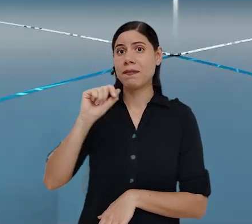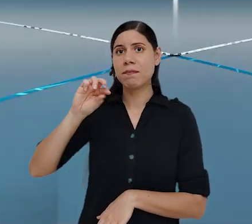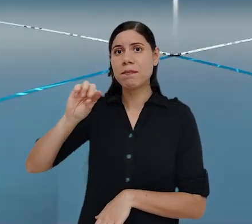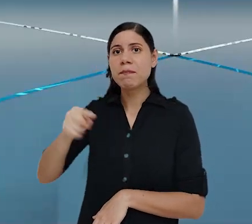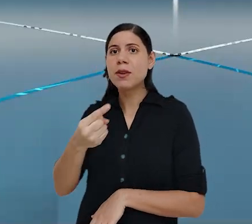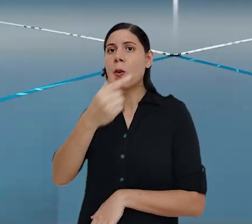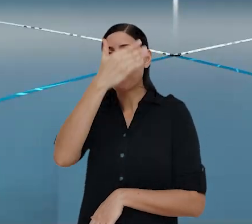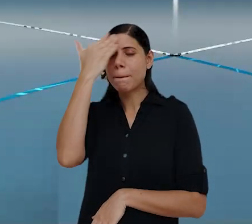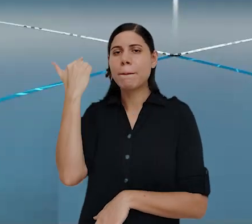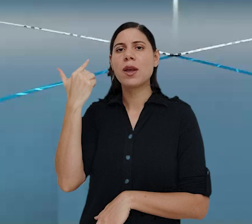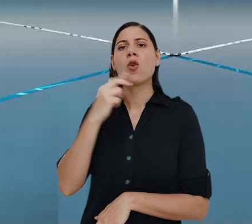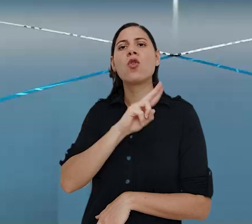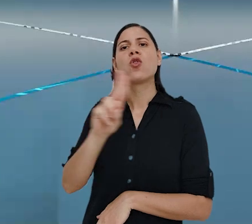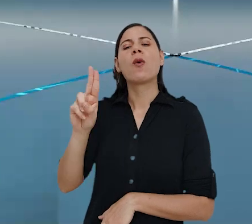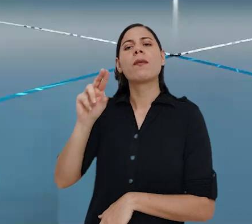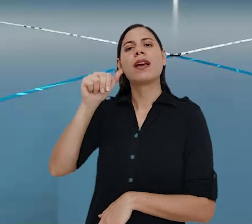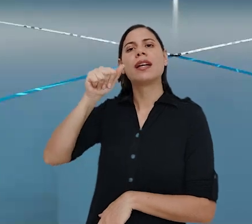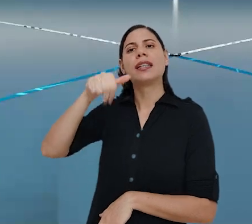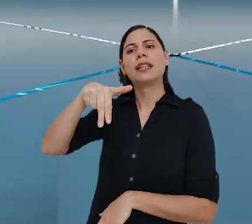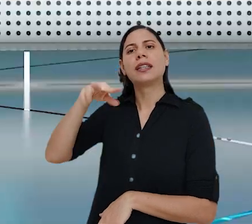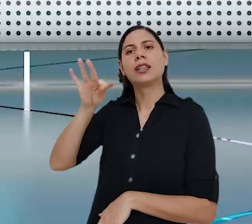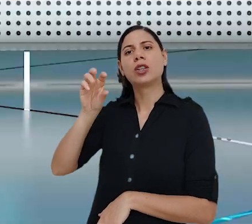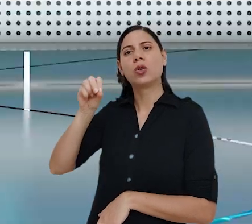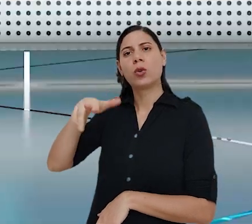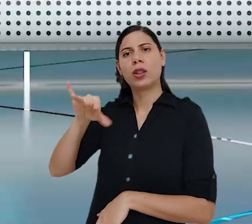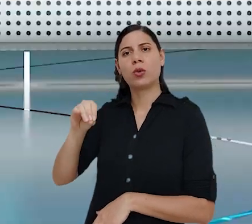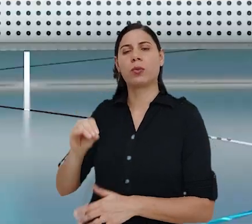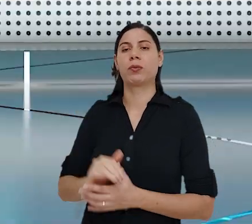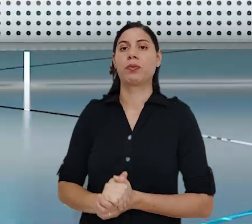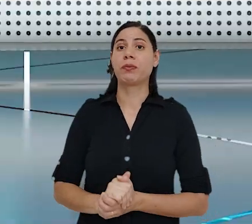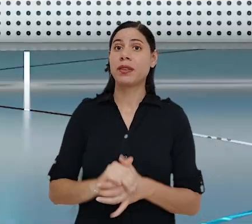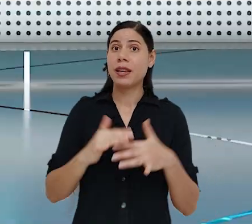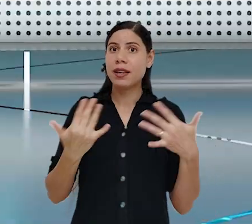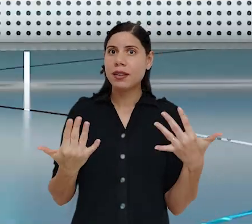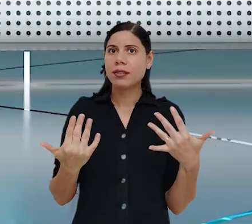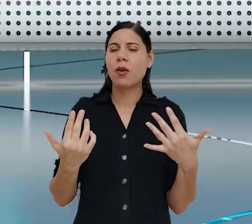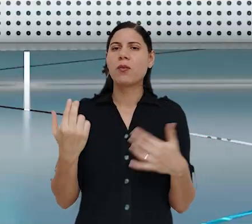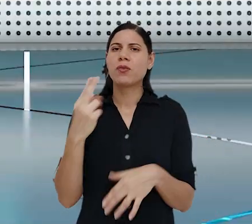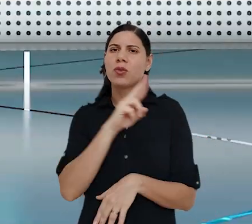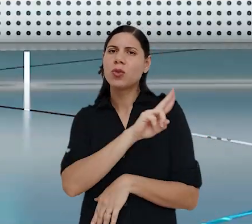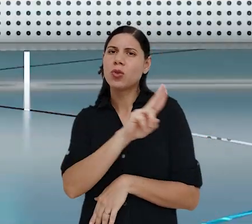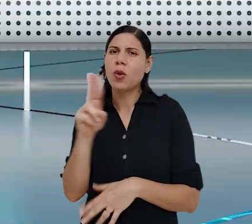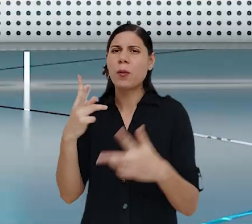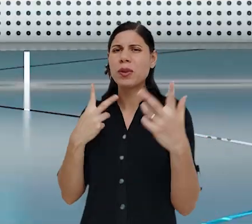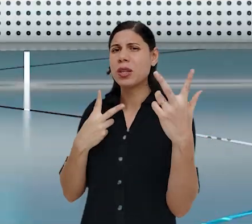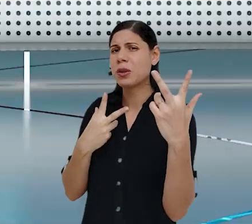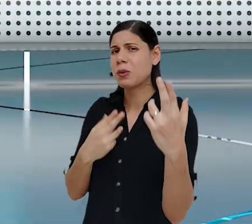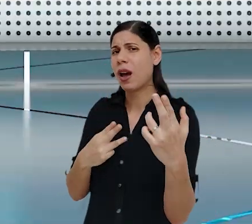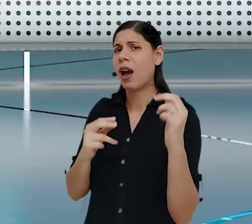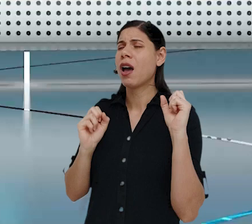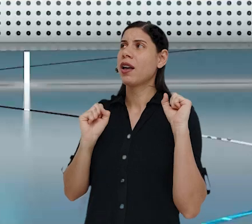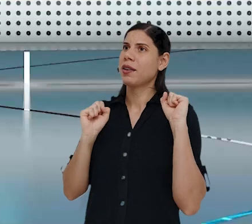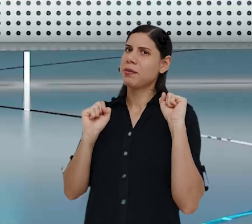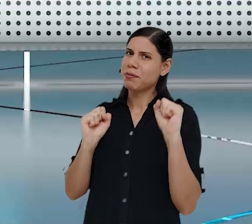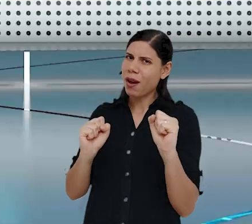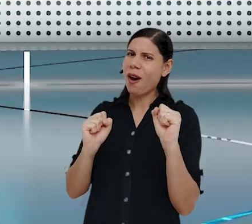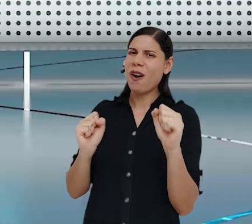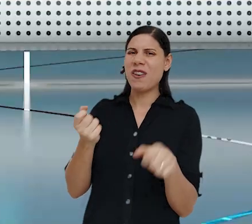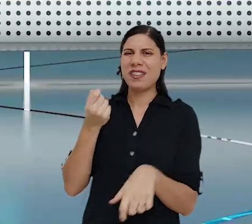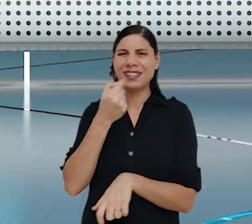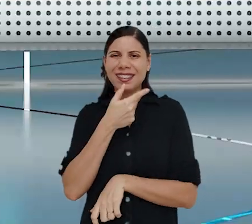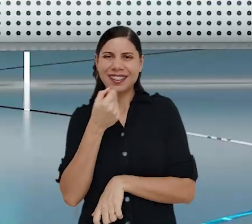se chamam Antônio Pereira da Silva. E ter uma pessoa com o mesmo nome que o seu pode até gerar